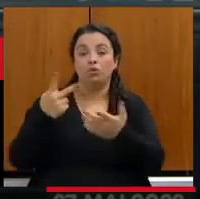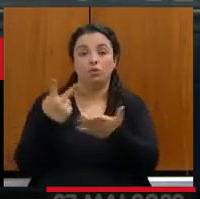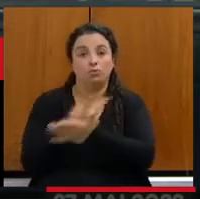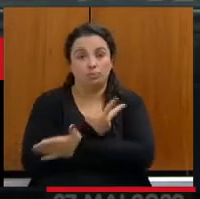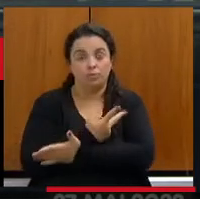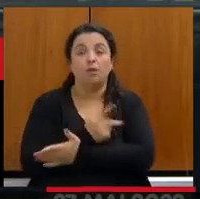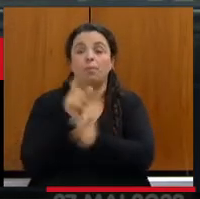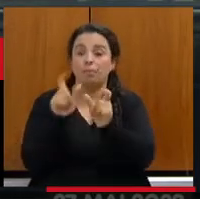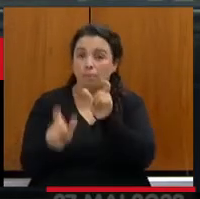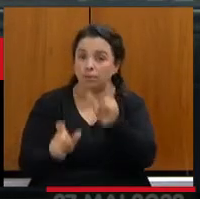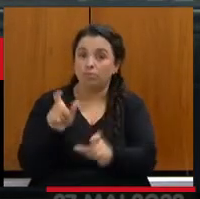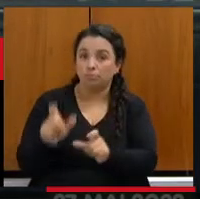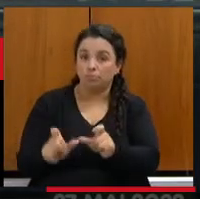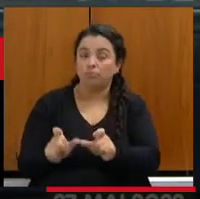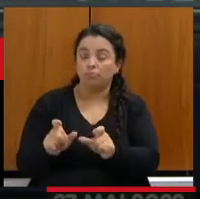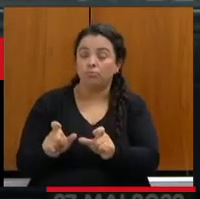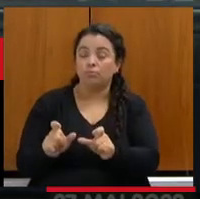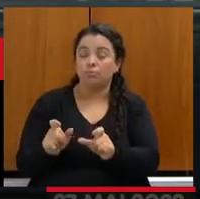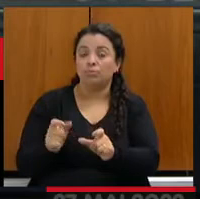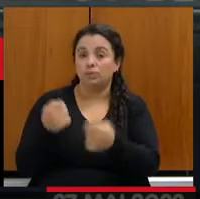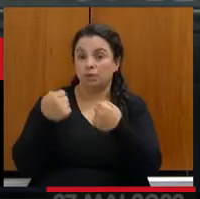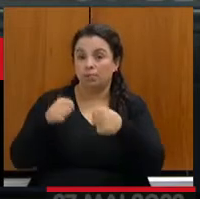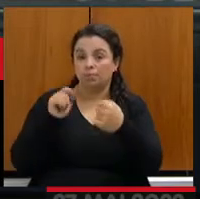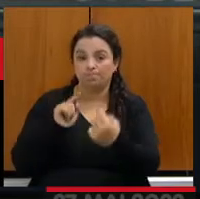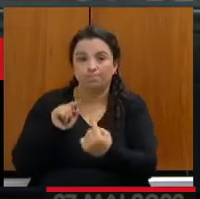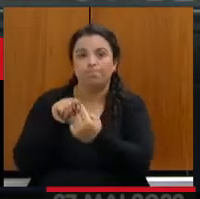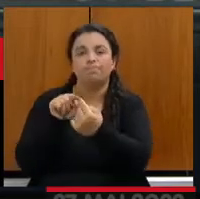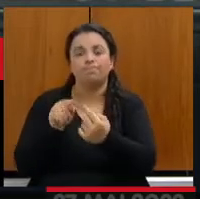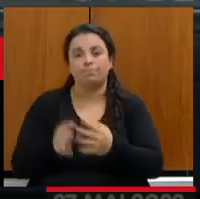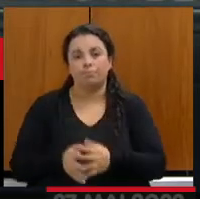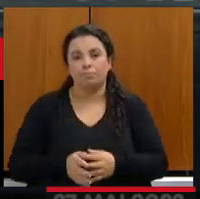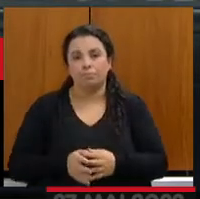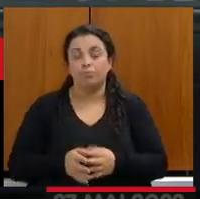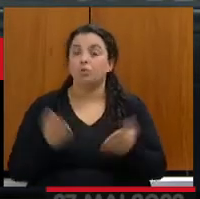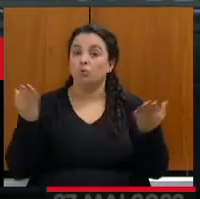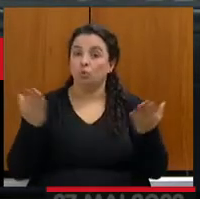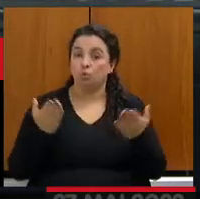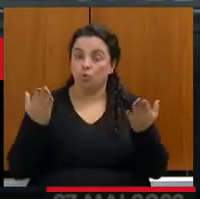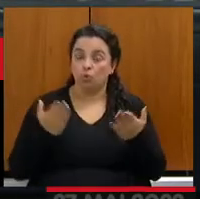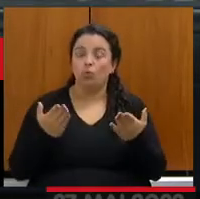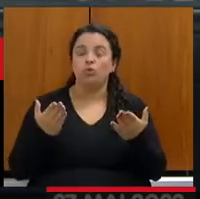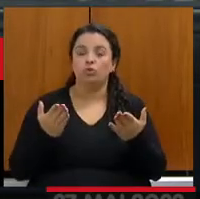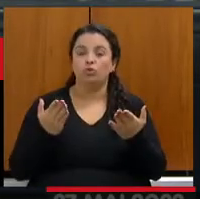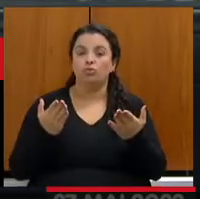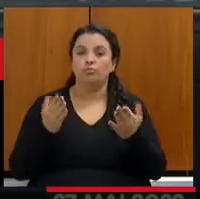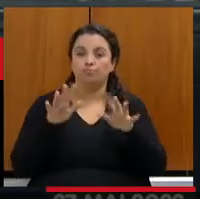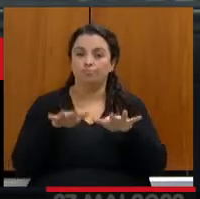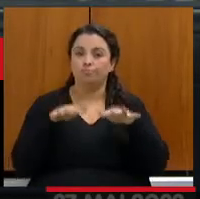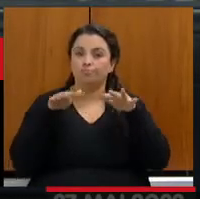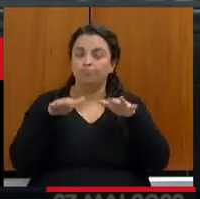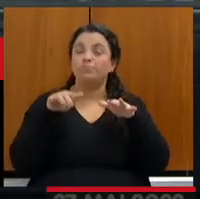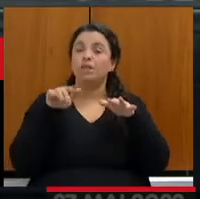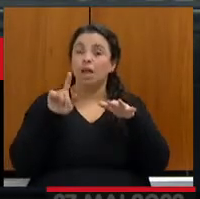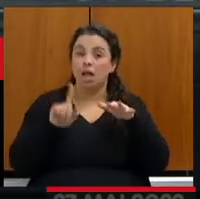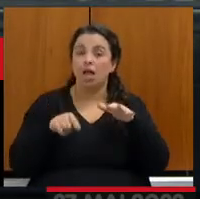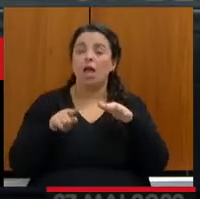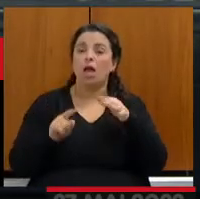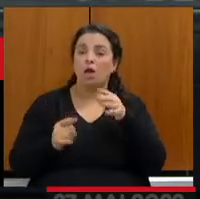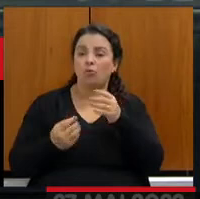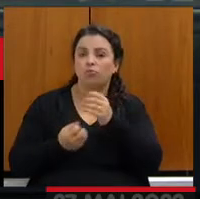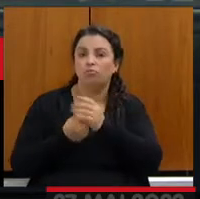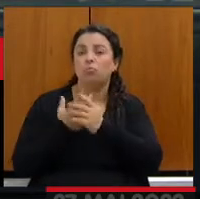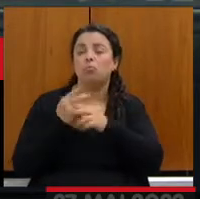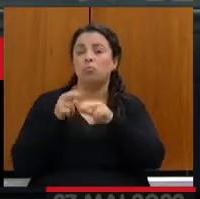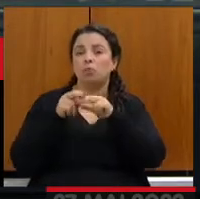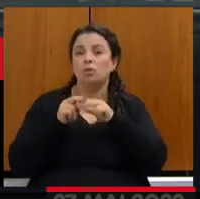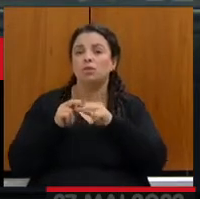é importante destacar que esse é o encontro construído coletivamente sempre com o objetivo de